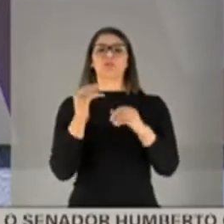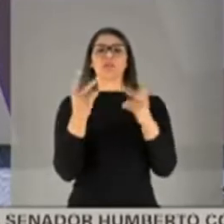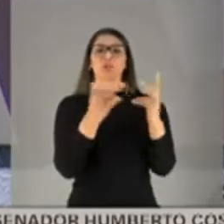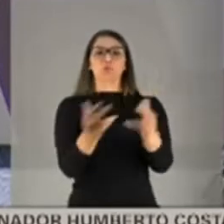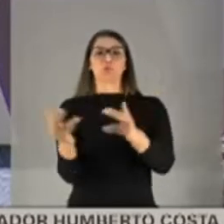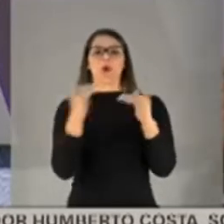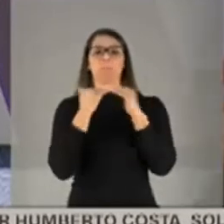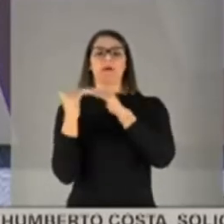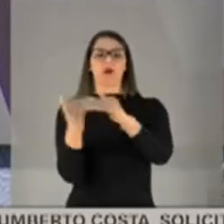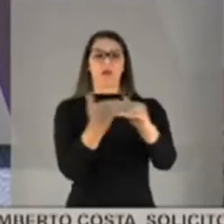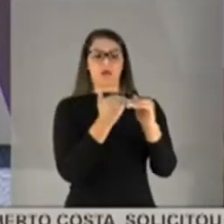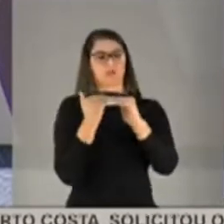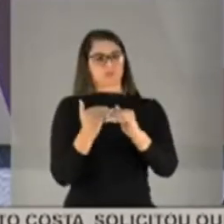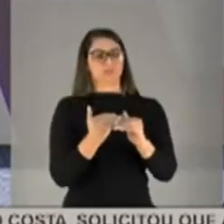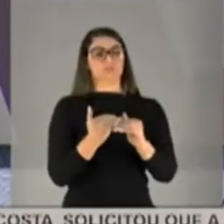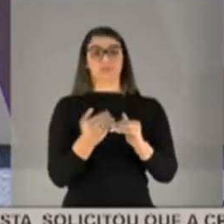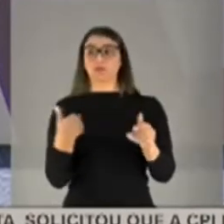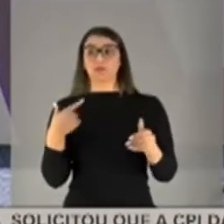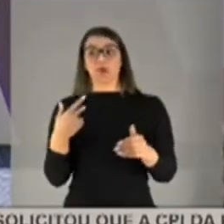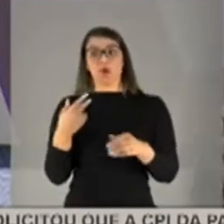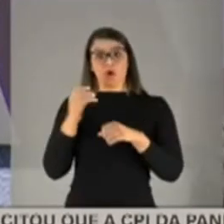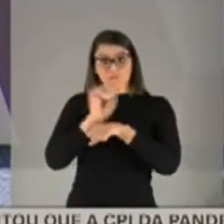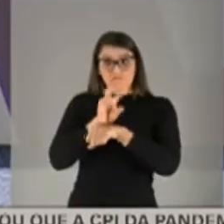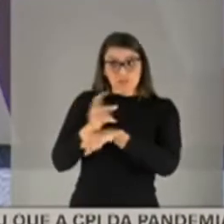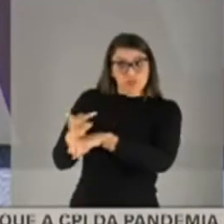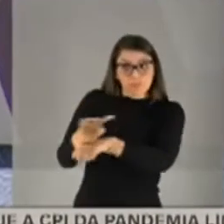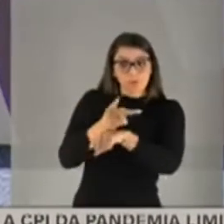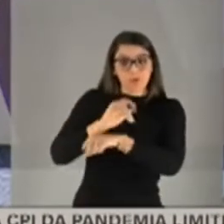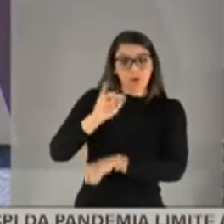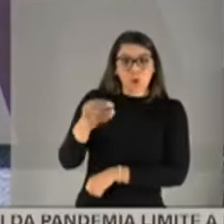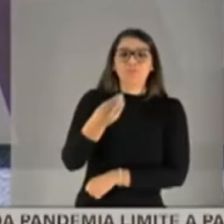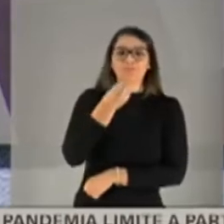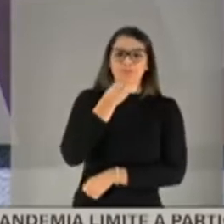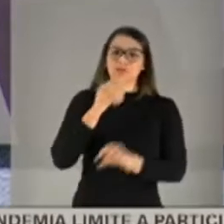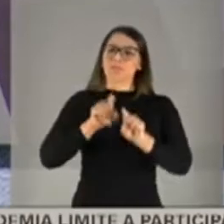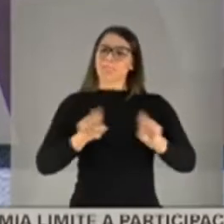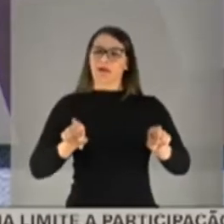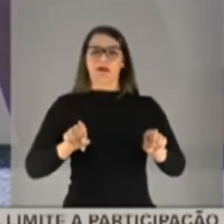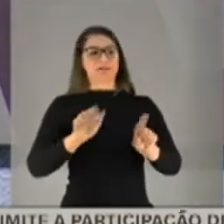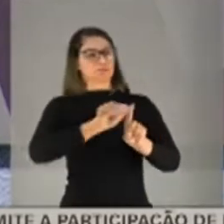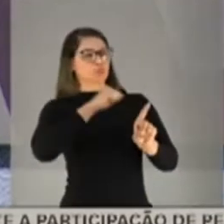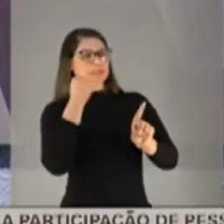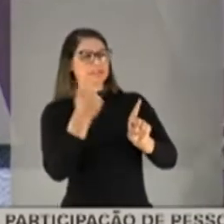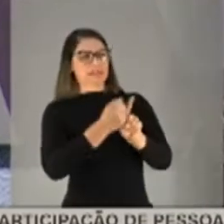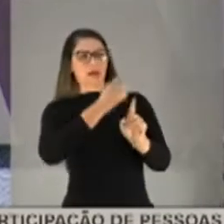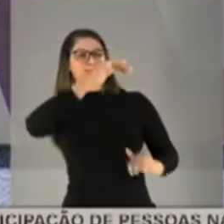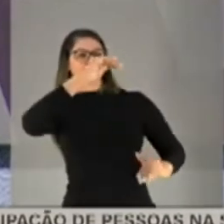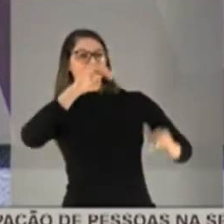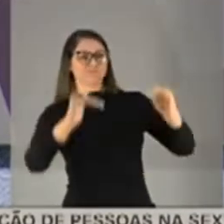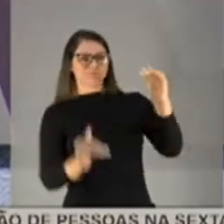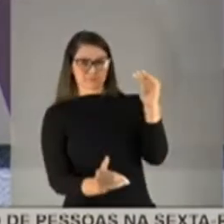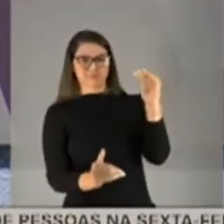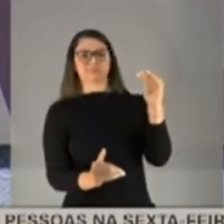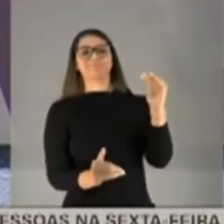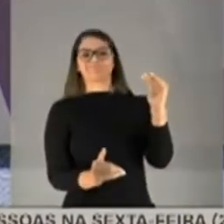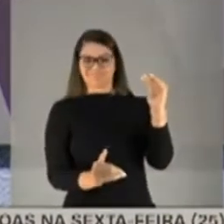verdade. O vírus procura oportunidade, mas a injustiça, a desigualdade, não é? As